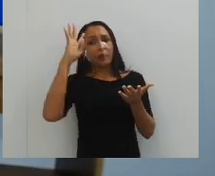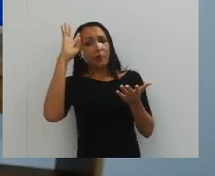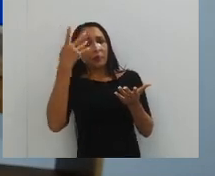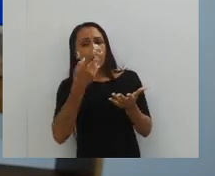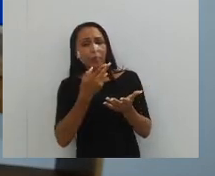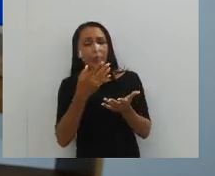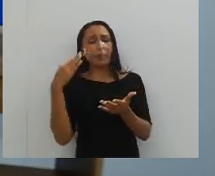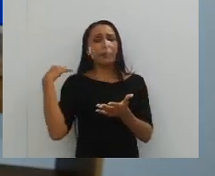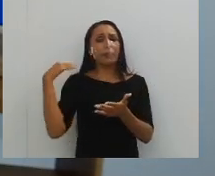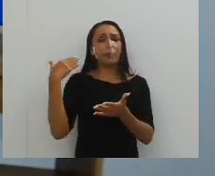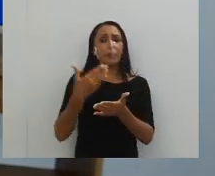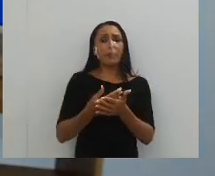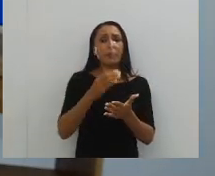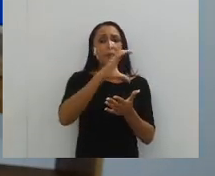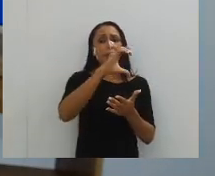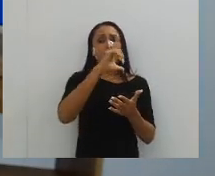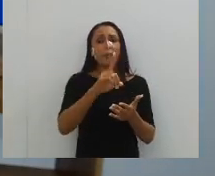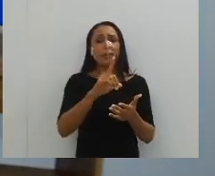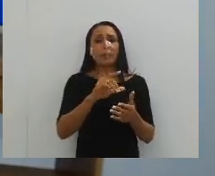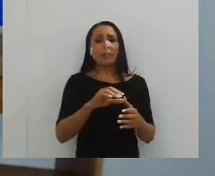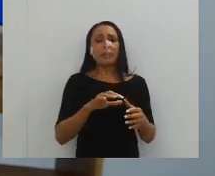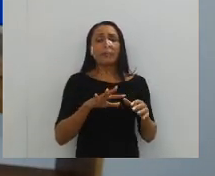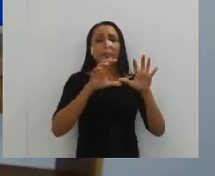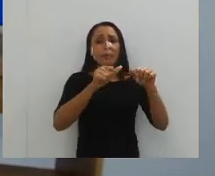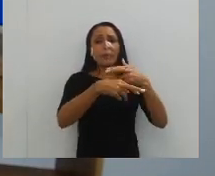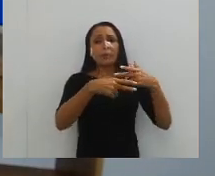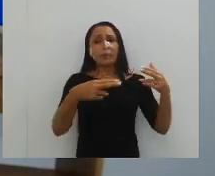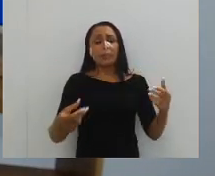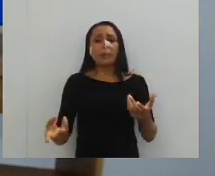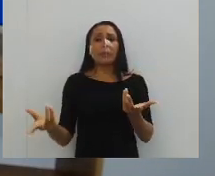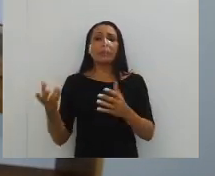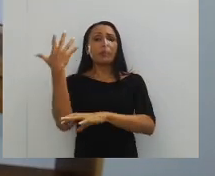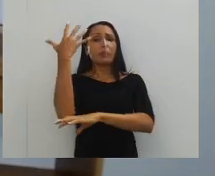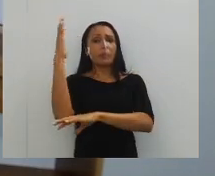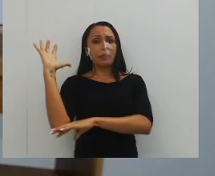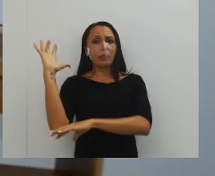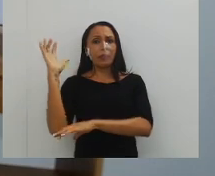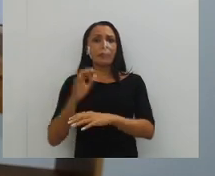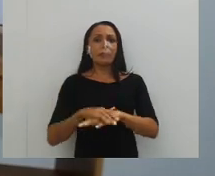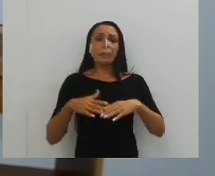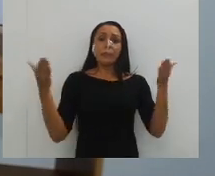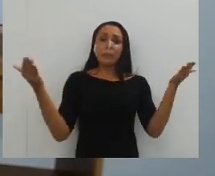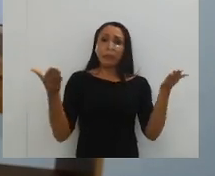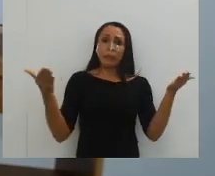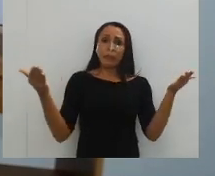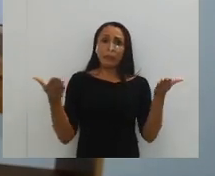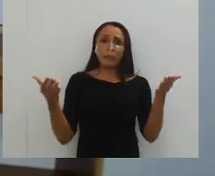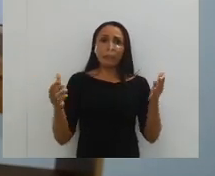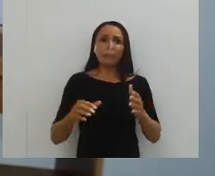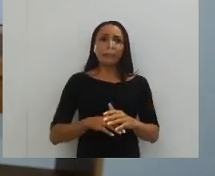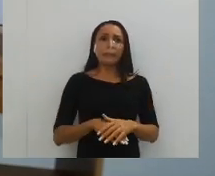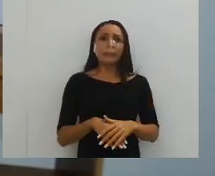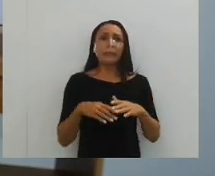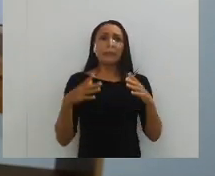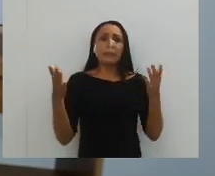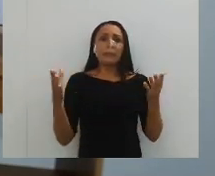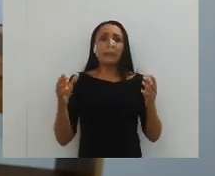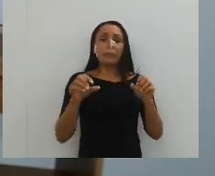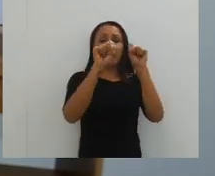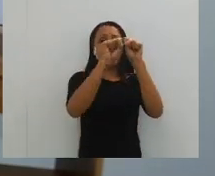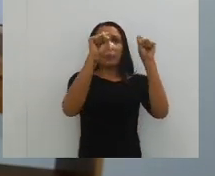até hoje para classificar os animais e para classificar os vegetais. Aí agora, a gente vai ter que dar conta do sistema